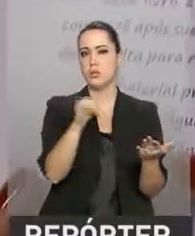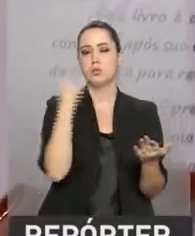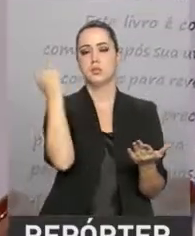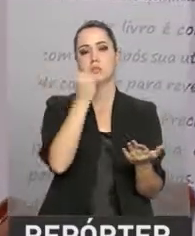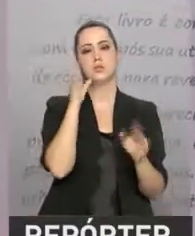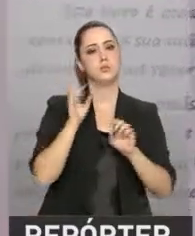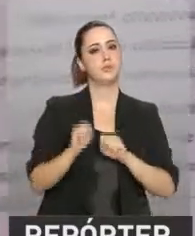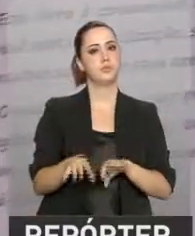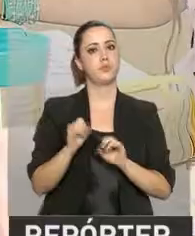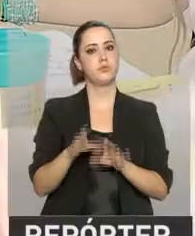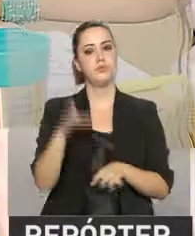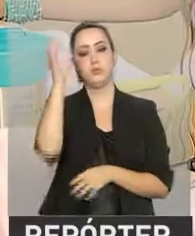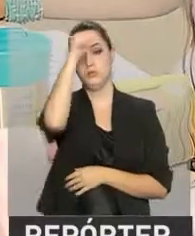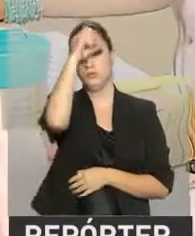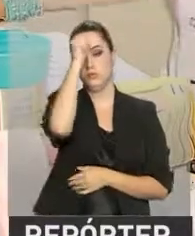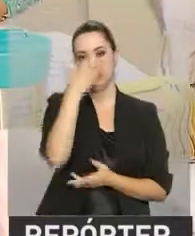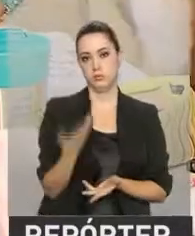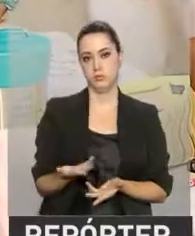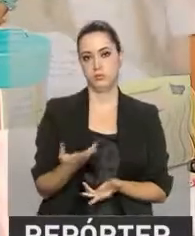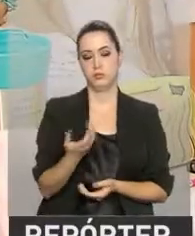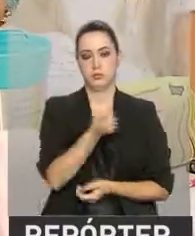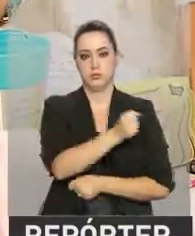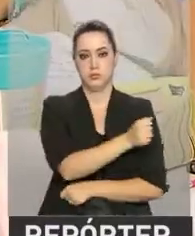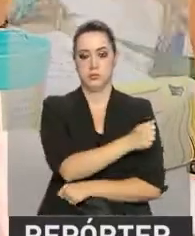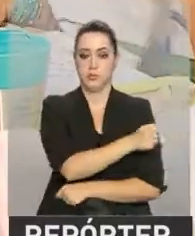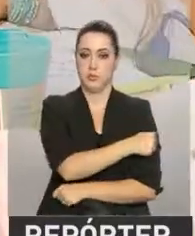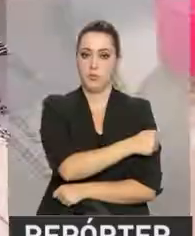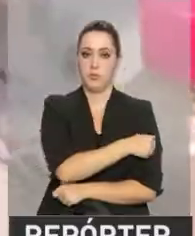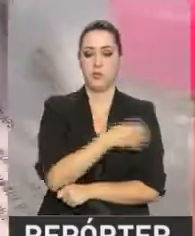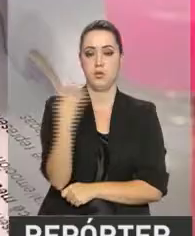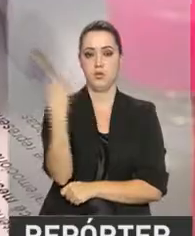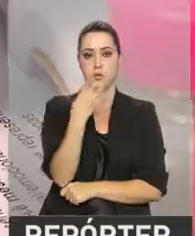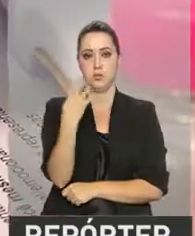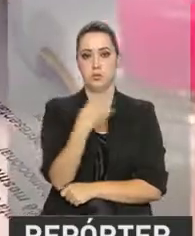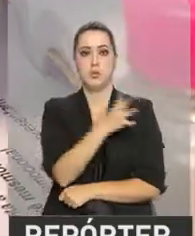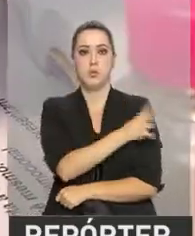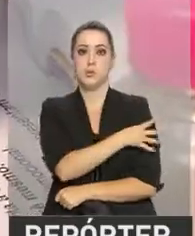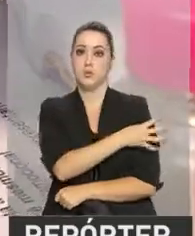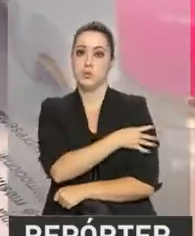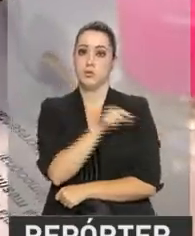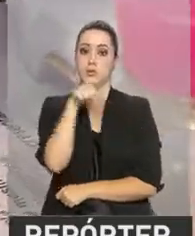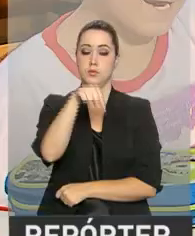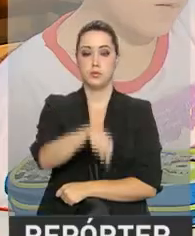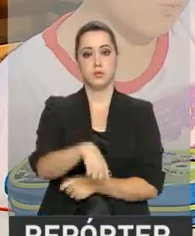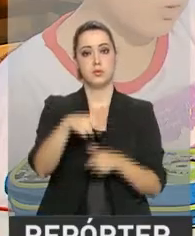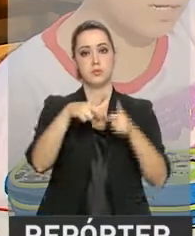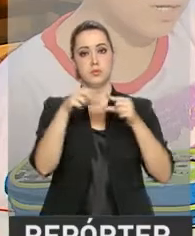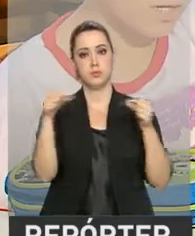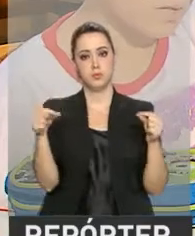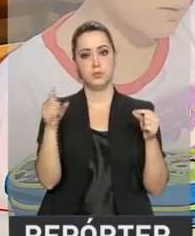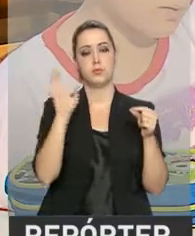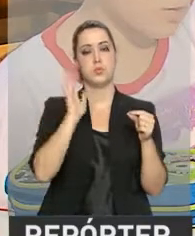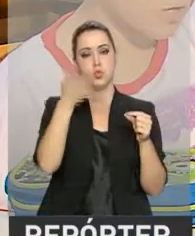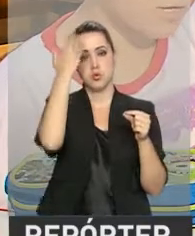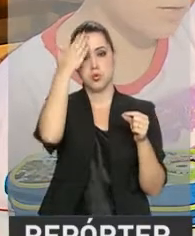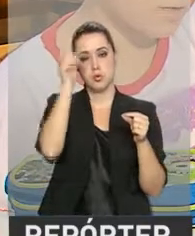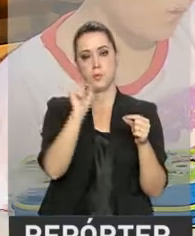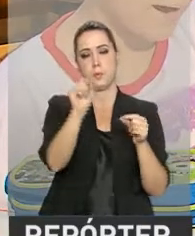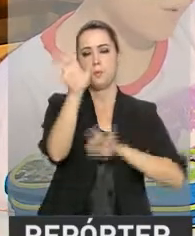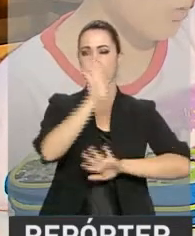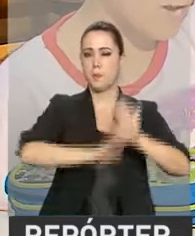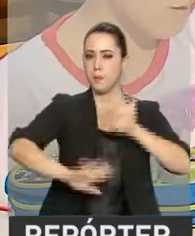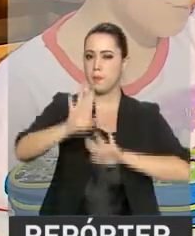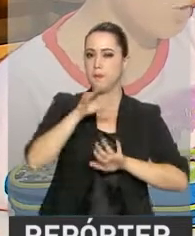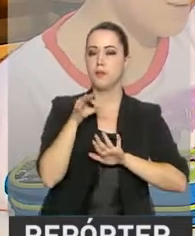de ensino e aprendizagem os alunos do quarto ano na escola classe 102 sul em brasília sabem disso e